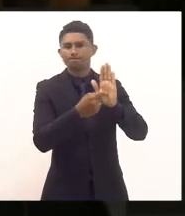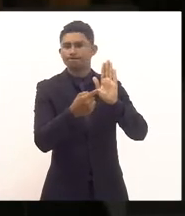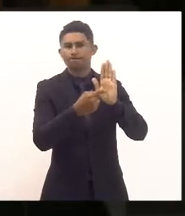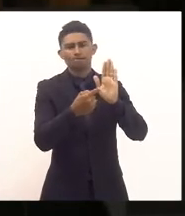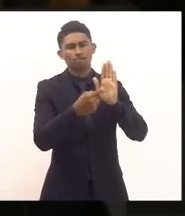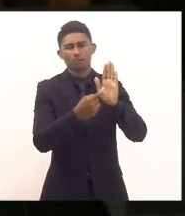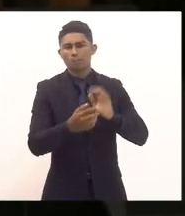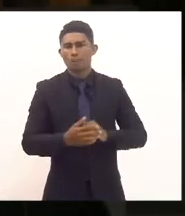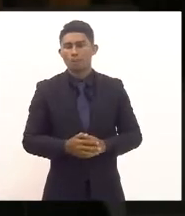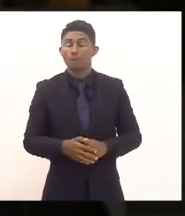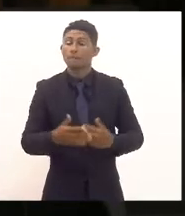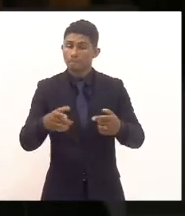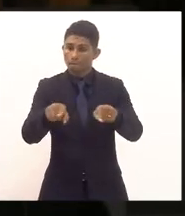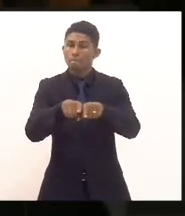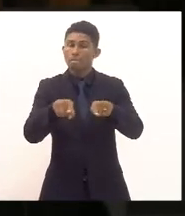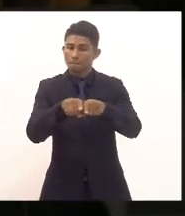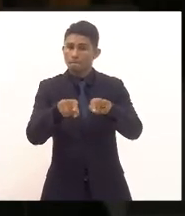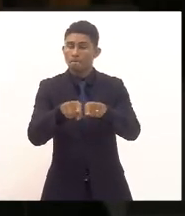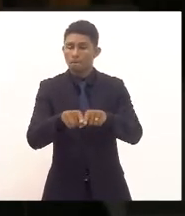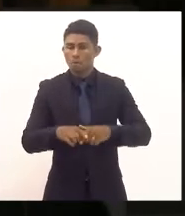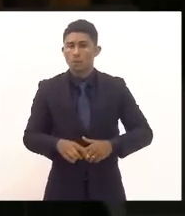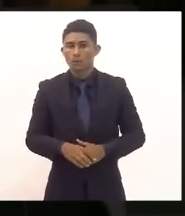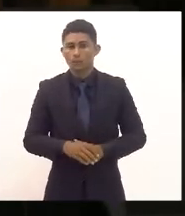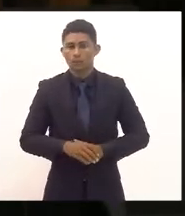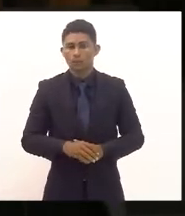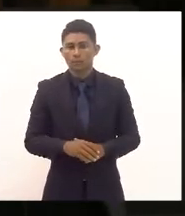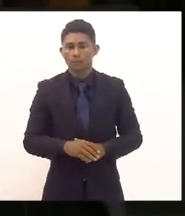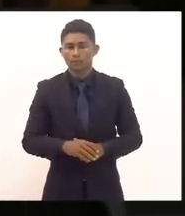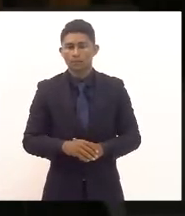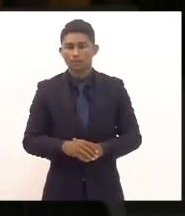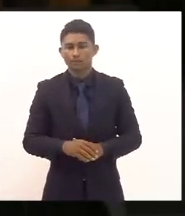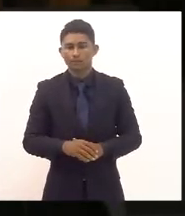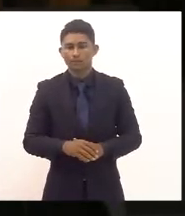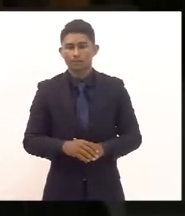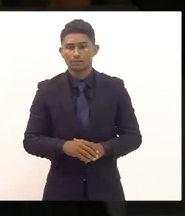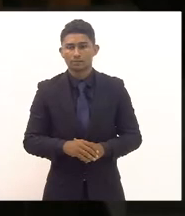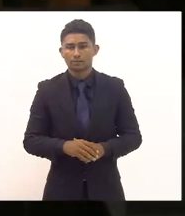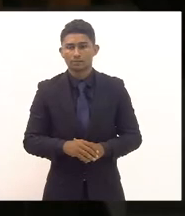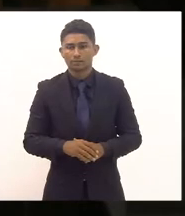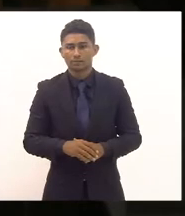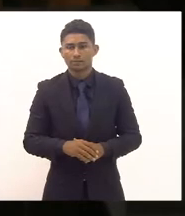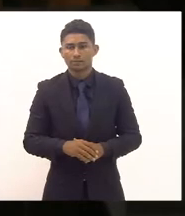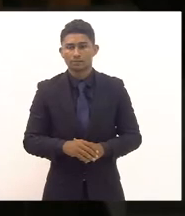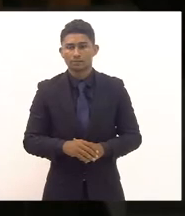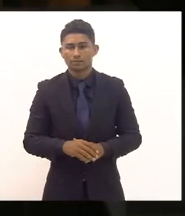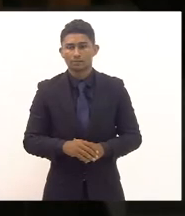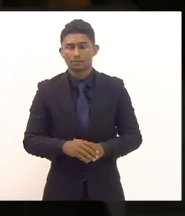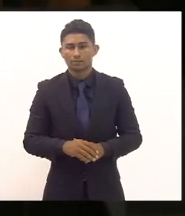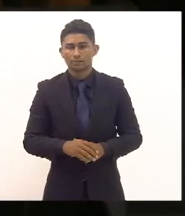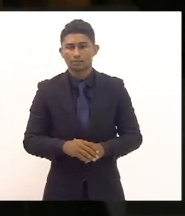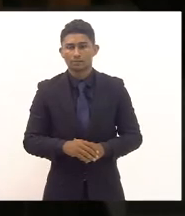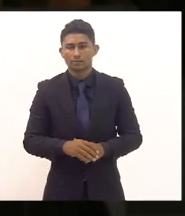lei além do mancha do seu presidente oi oi